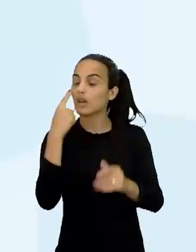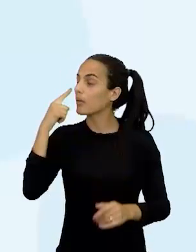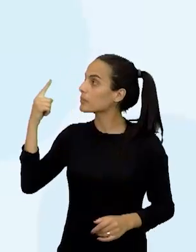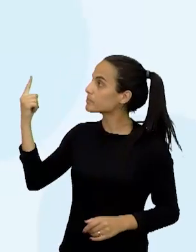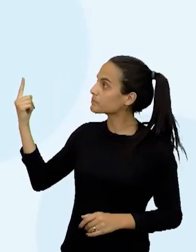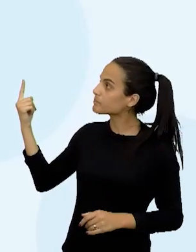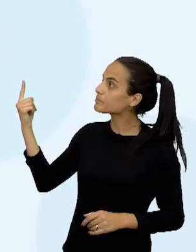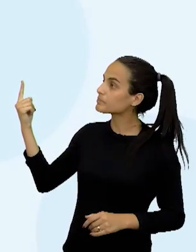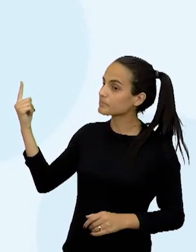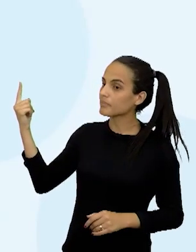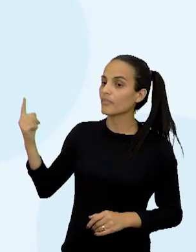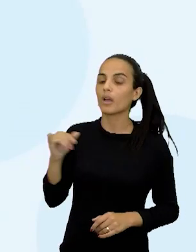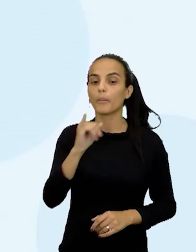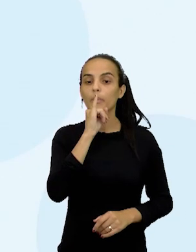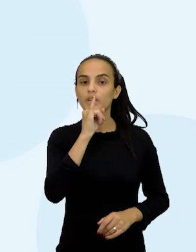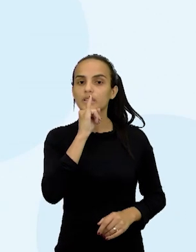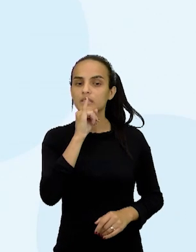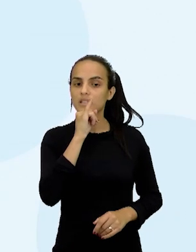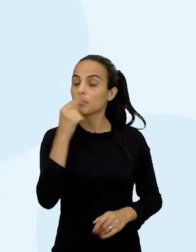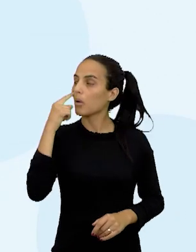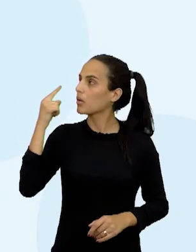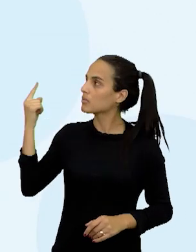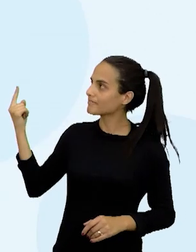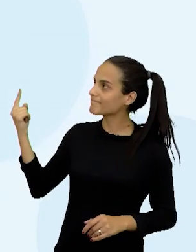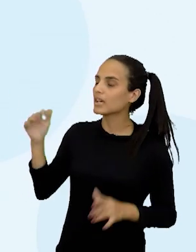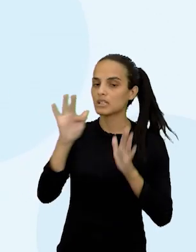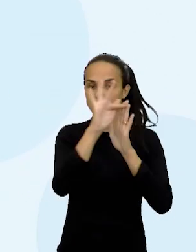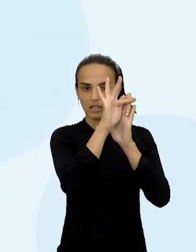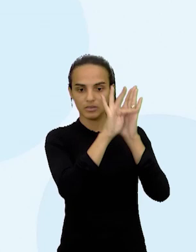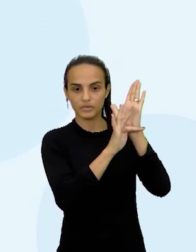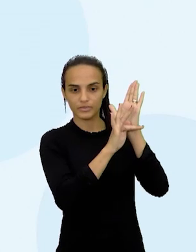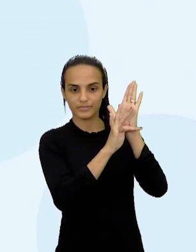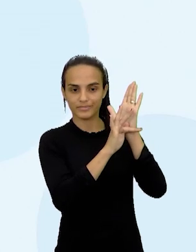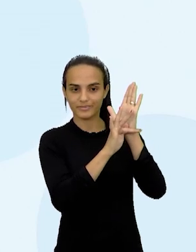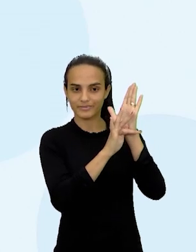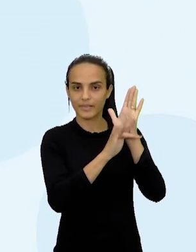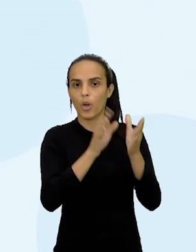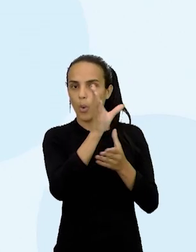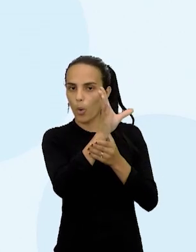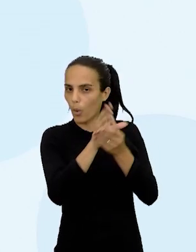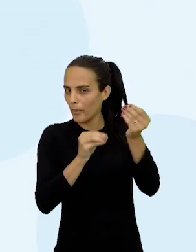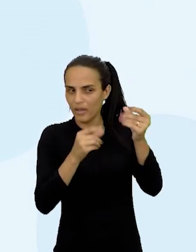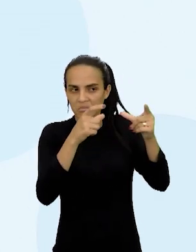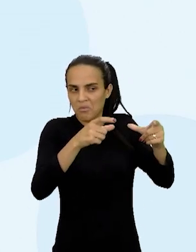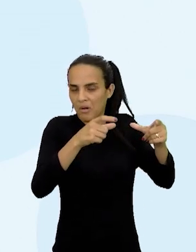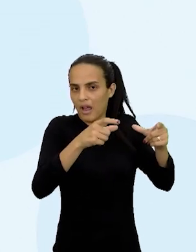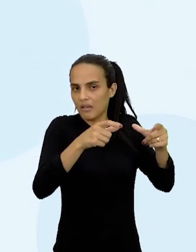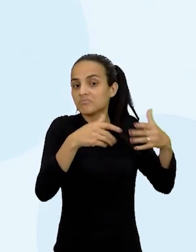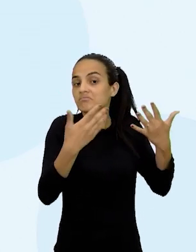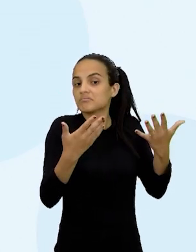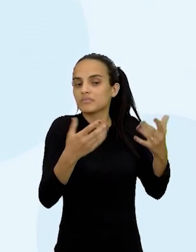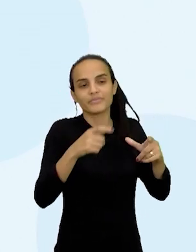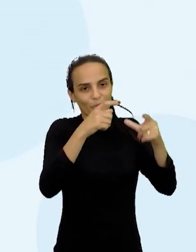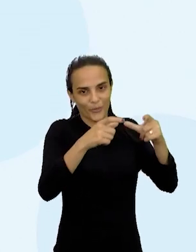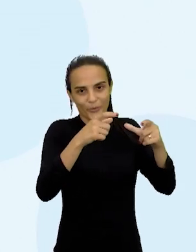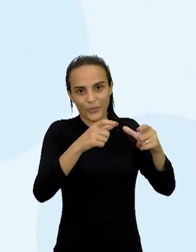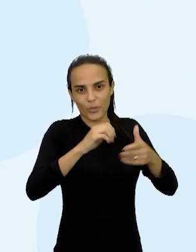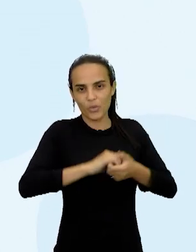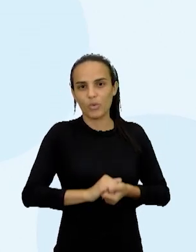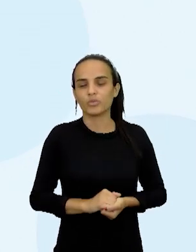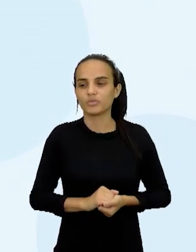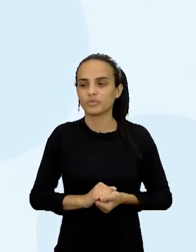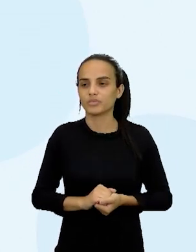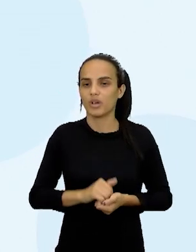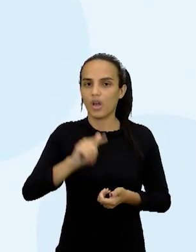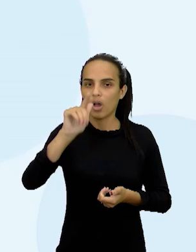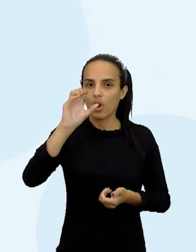tela. Por exemplo, né, aqui, esse texto, eu peguei de algum lugar. Qual que foi esse lugar? O Google.